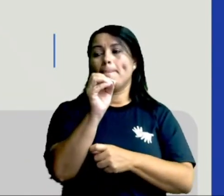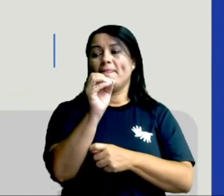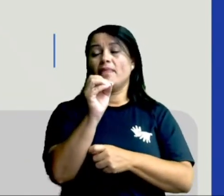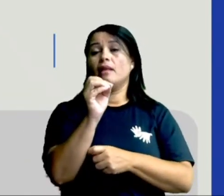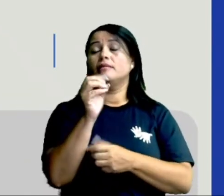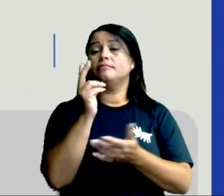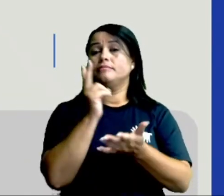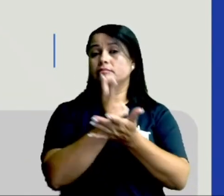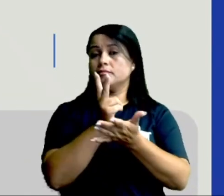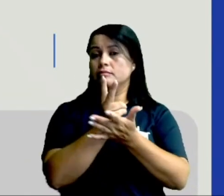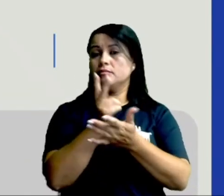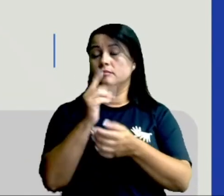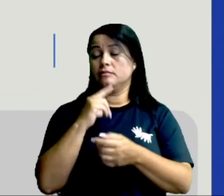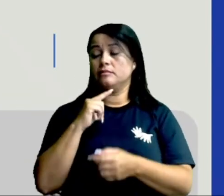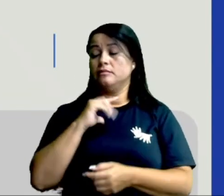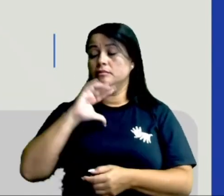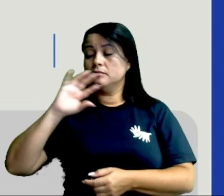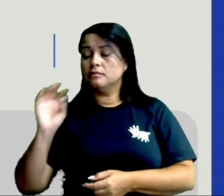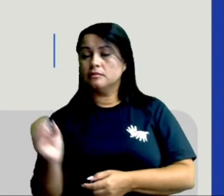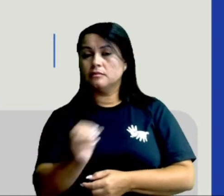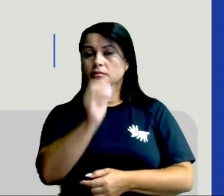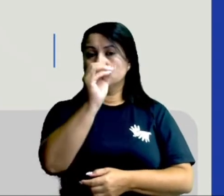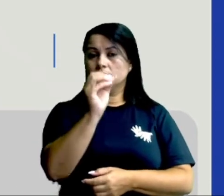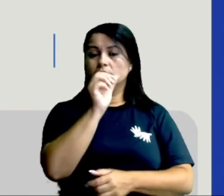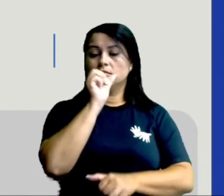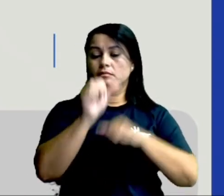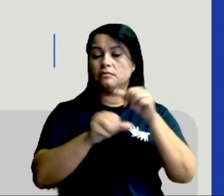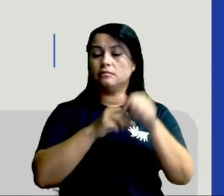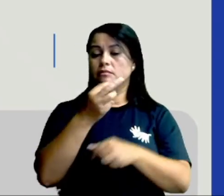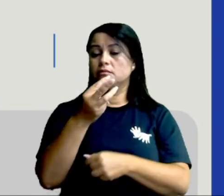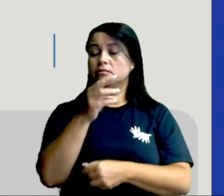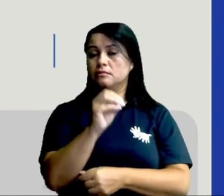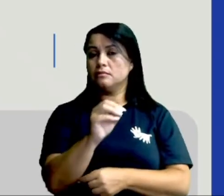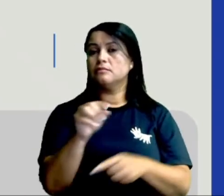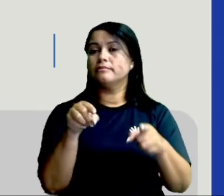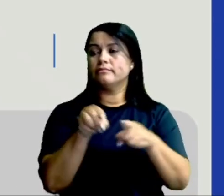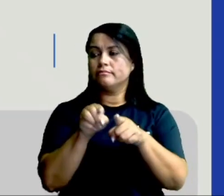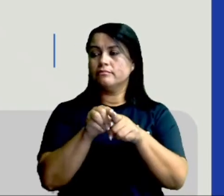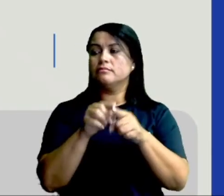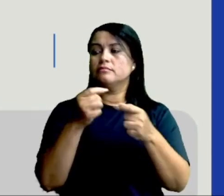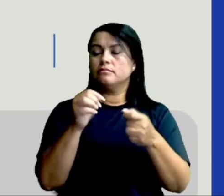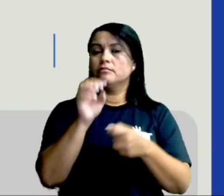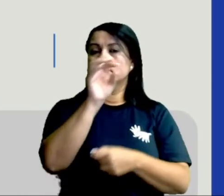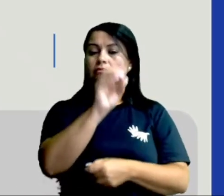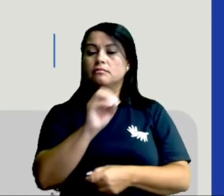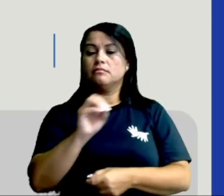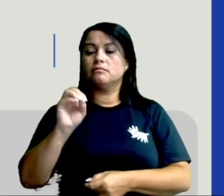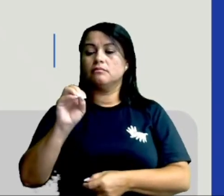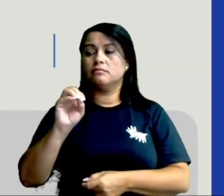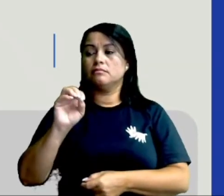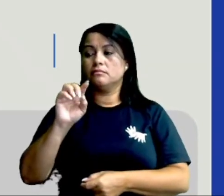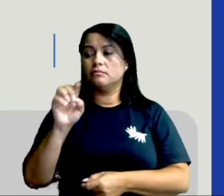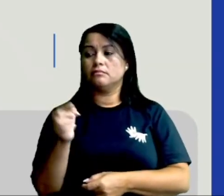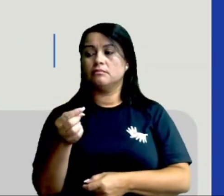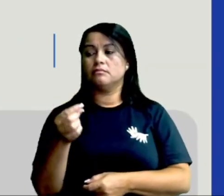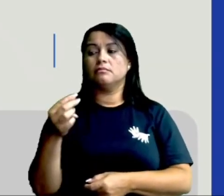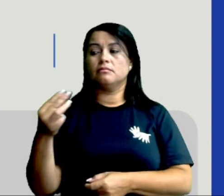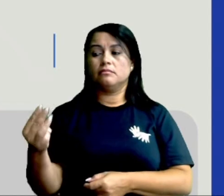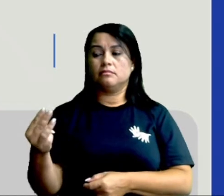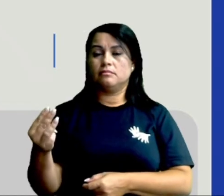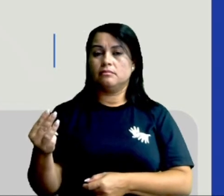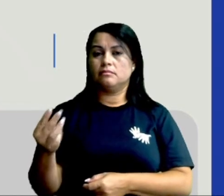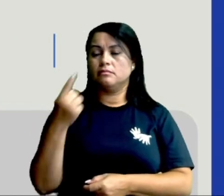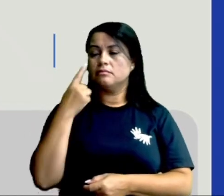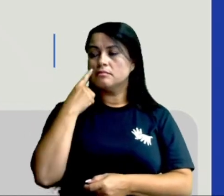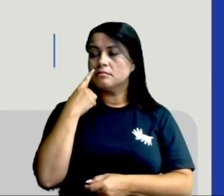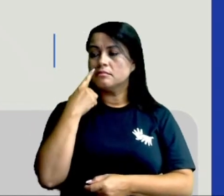A partir do momento que eu acrescento o zero para transformar em 30, eu tenho que incluir o 0,3.